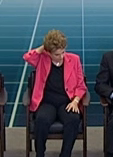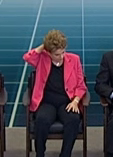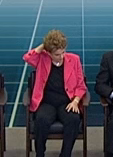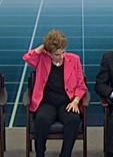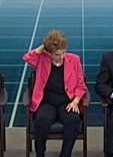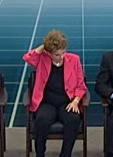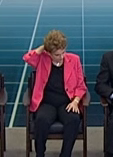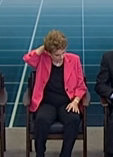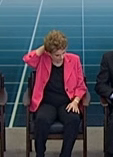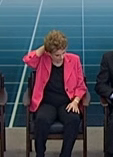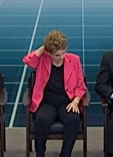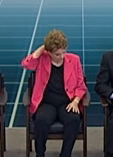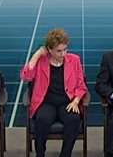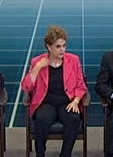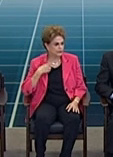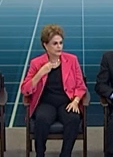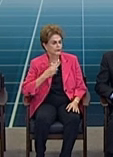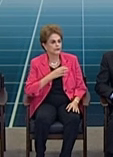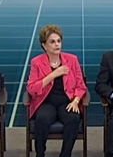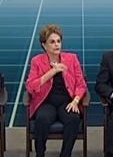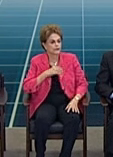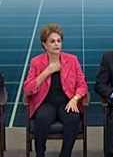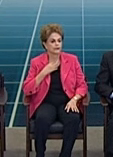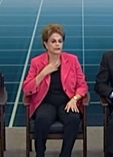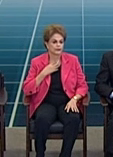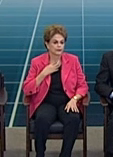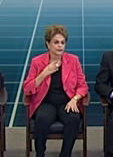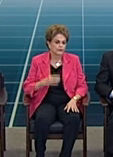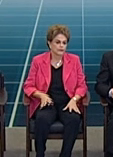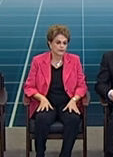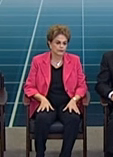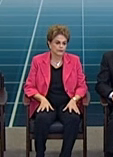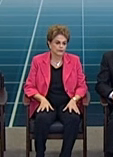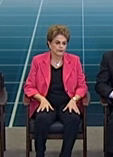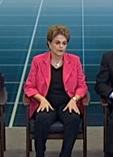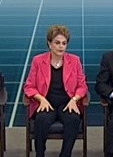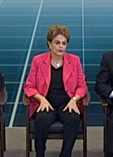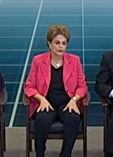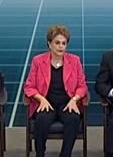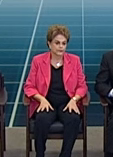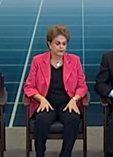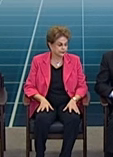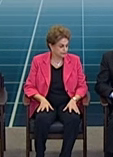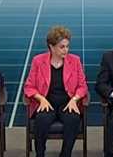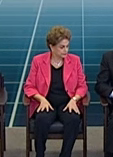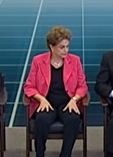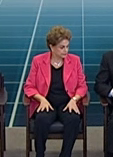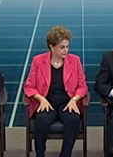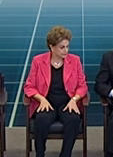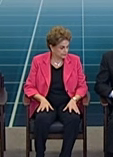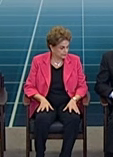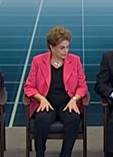de Estado do Desenvolvimento Social e Combate à Fome, Tereza Campelo, vice-presidente da Confederação Nacional do